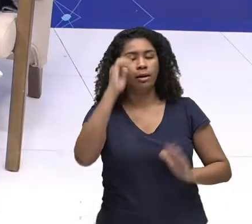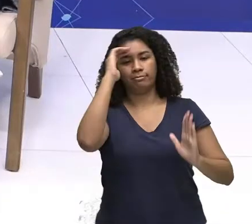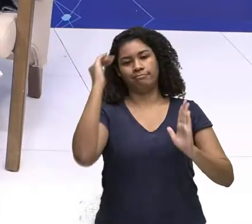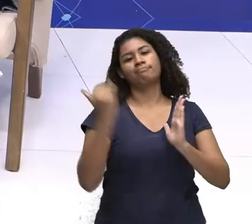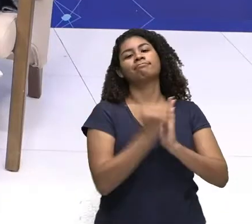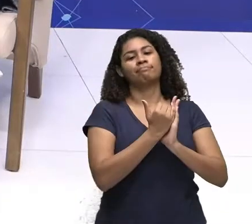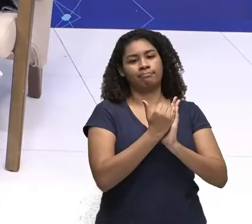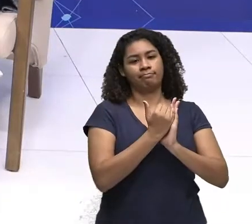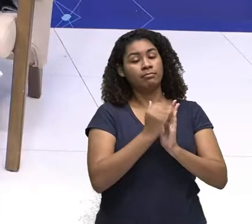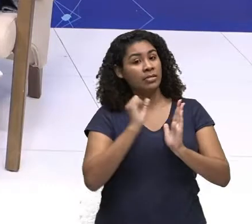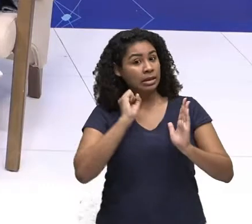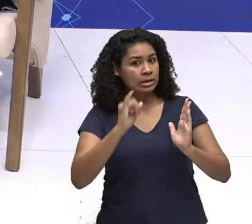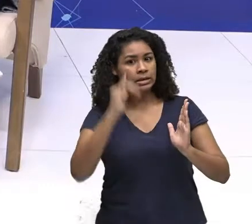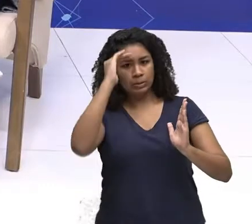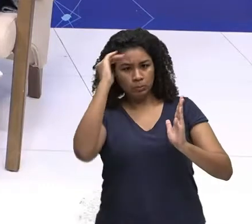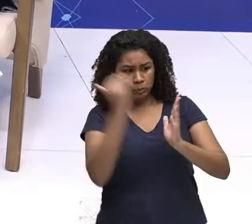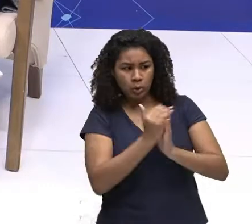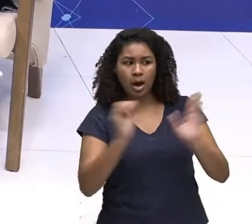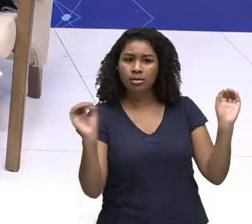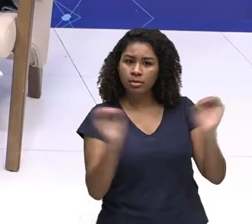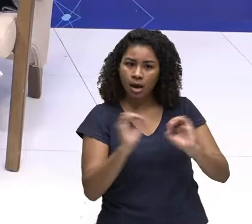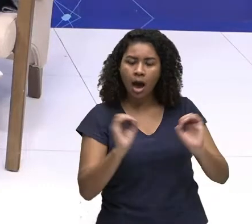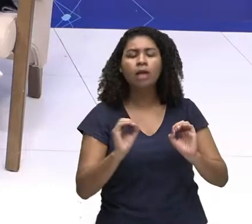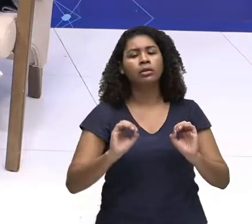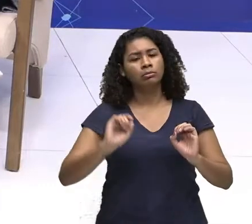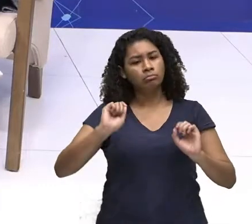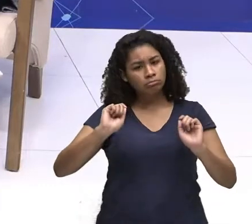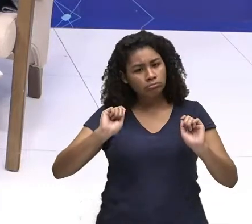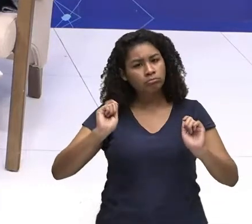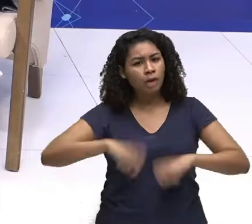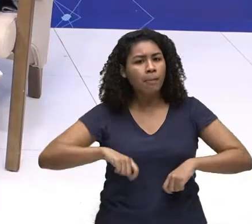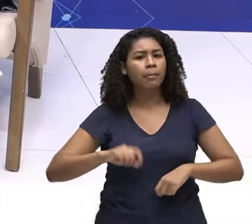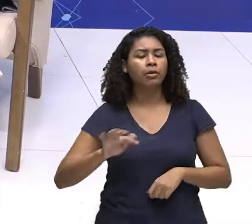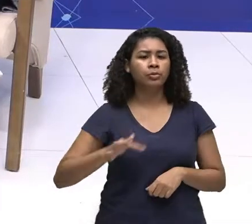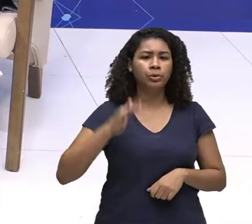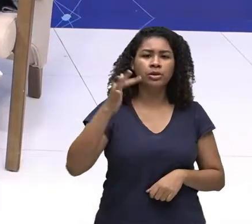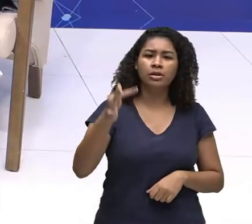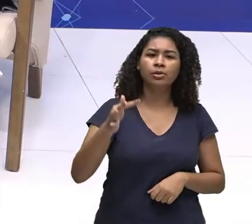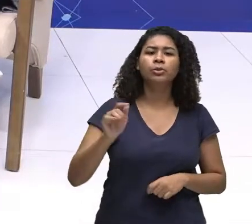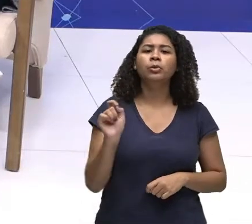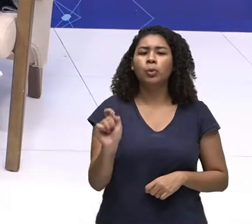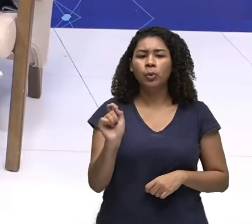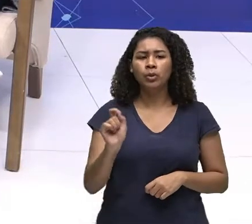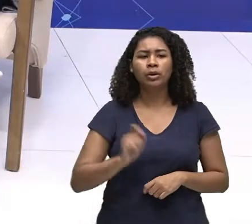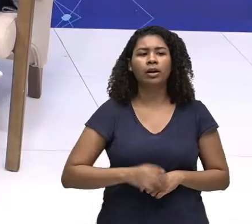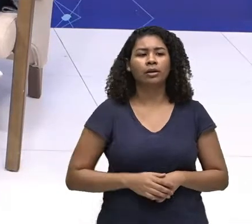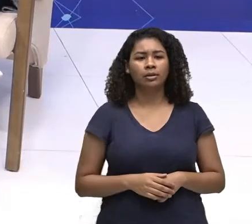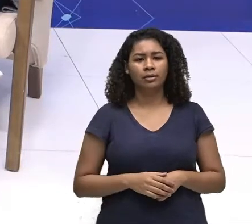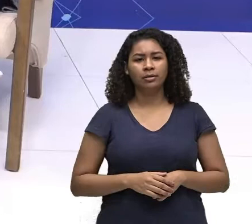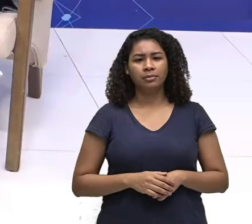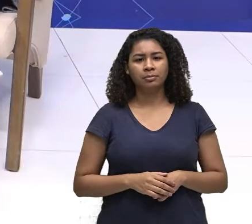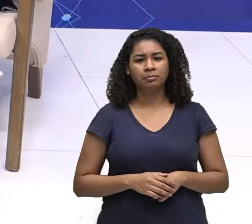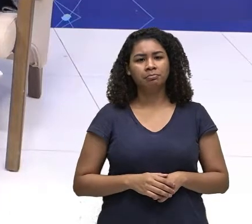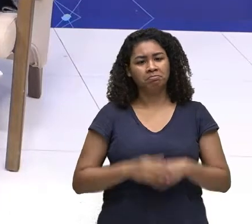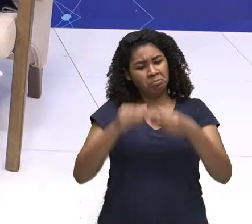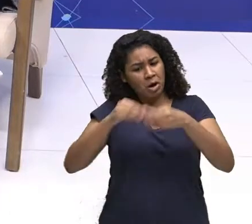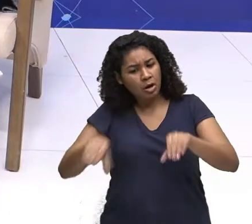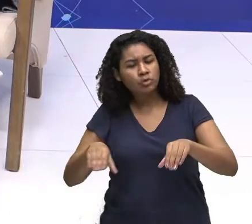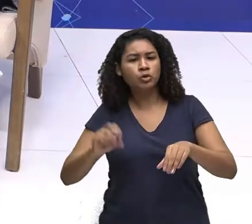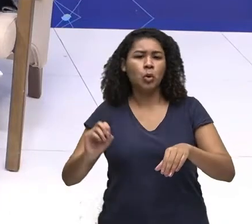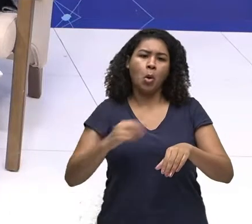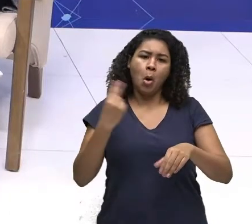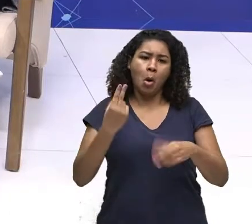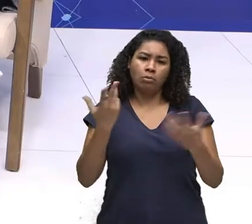sofrer ali as sanções, as punições da atividade, né? Então, de